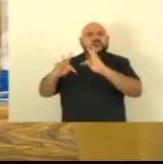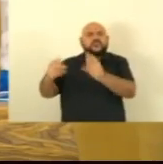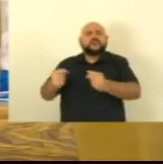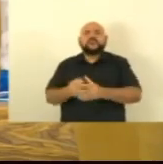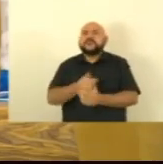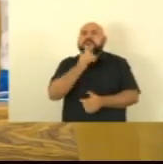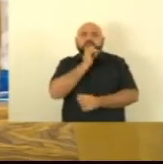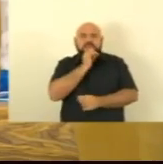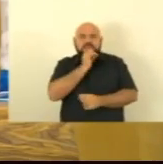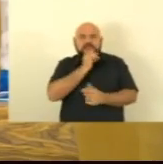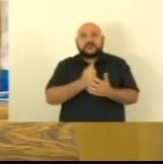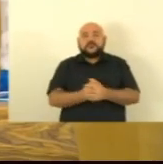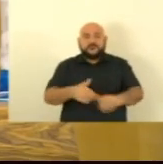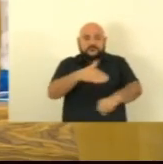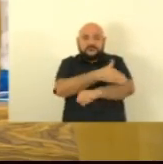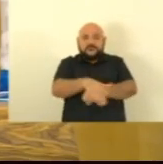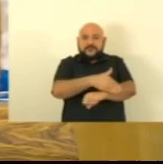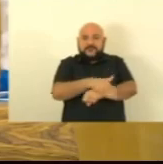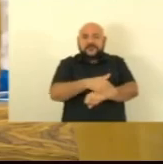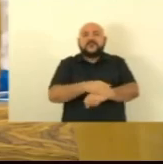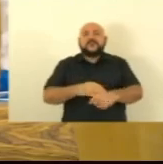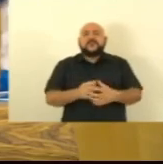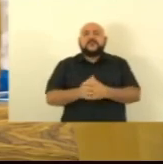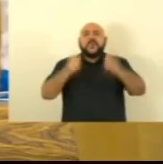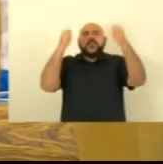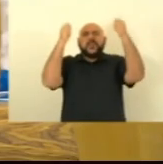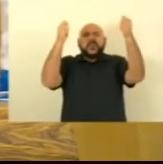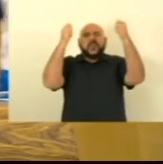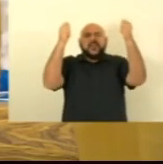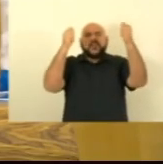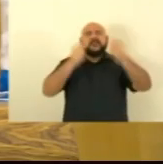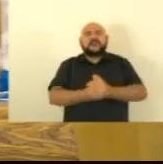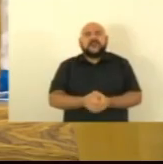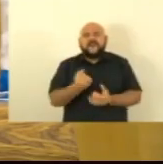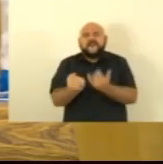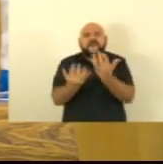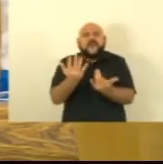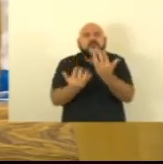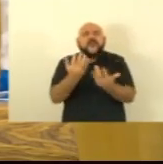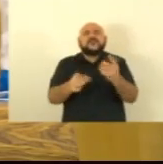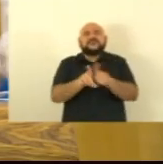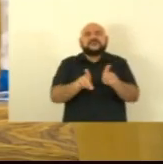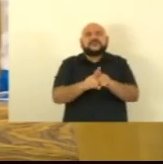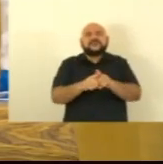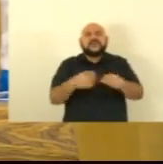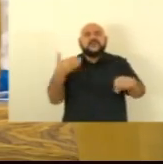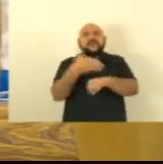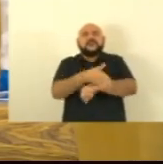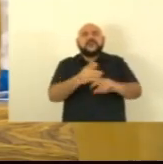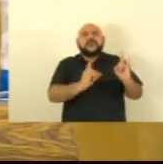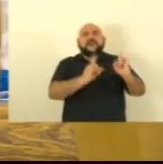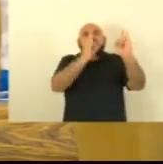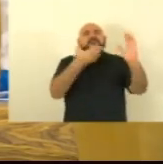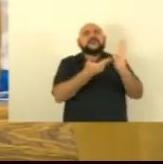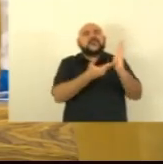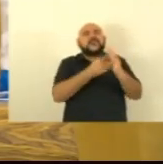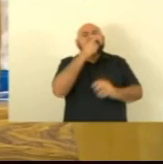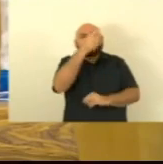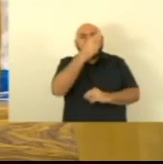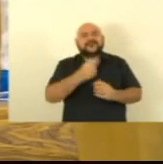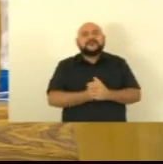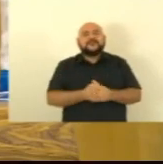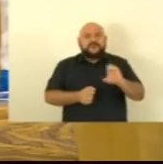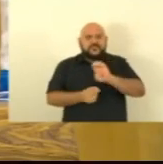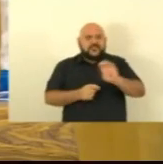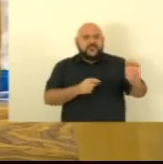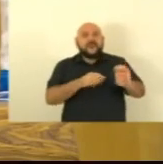invadir imóveis, invadir propriedade privada, tacar fogo nesse país, invadir os prédios dos ministérios. A esquerda, o